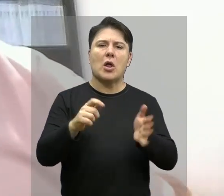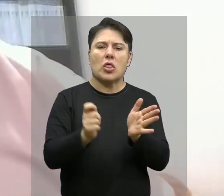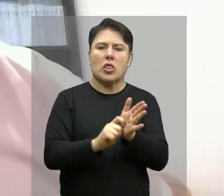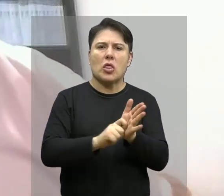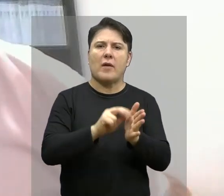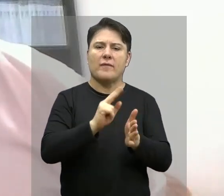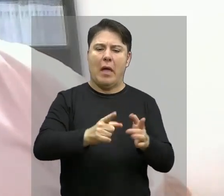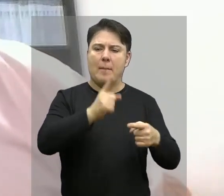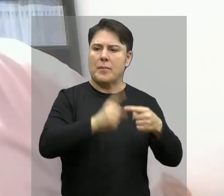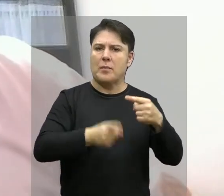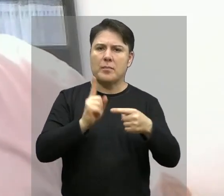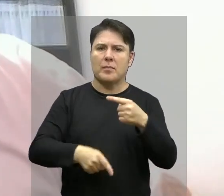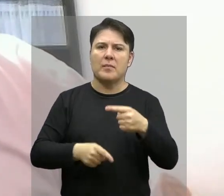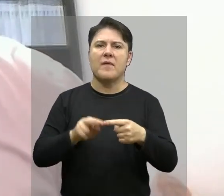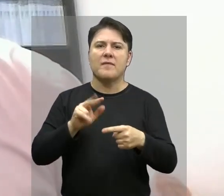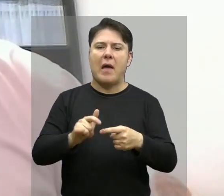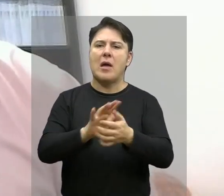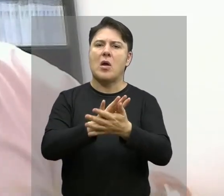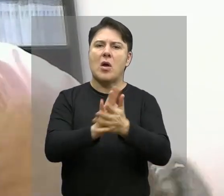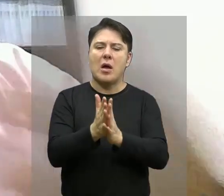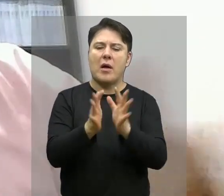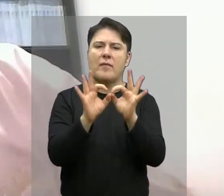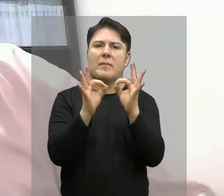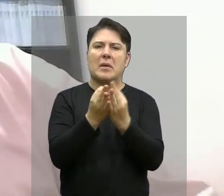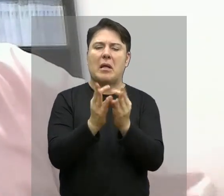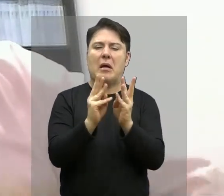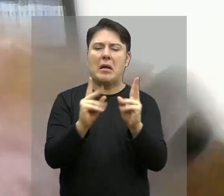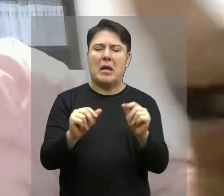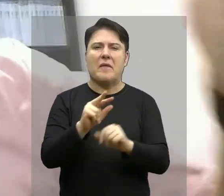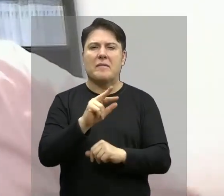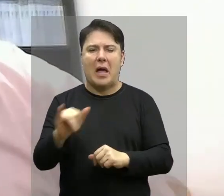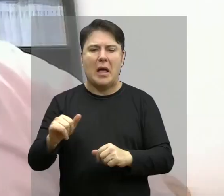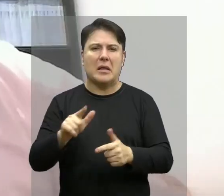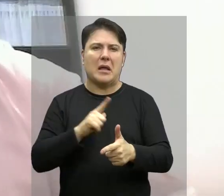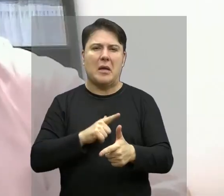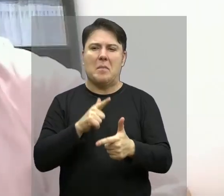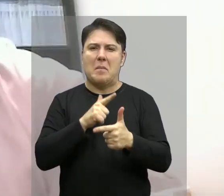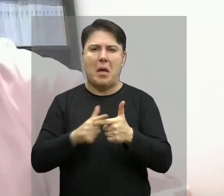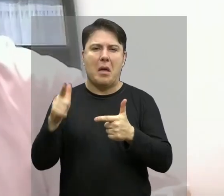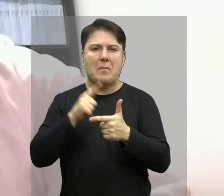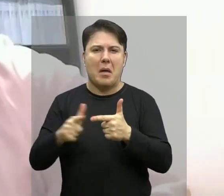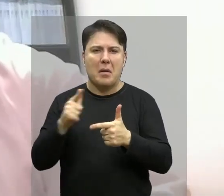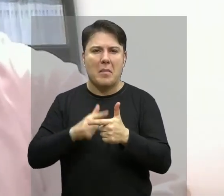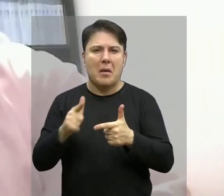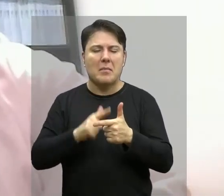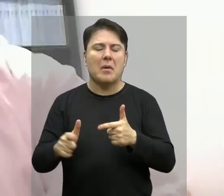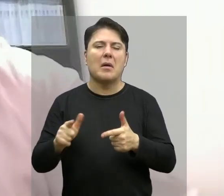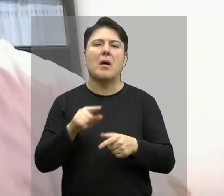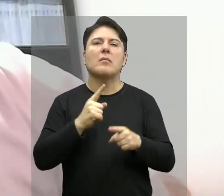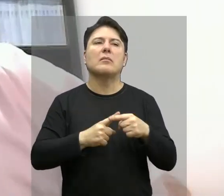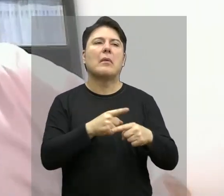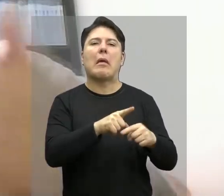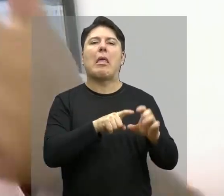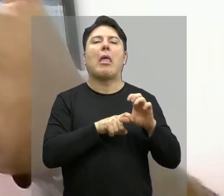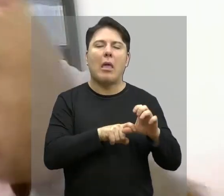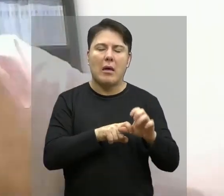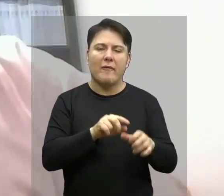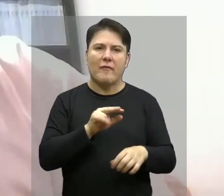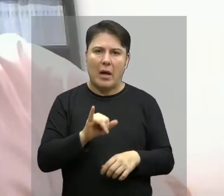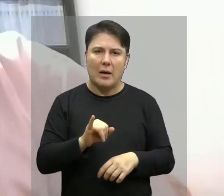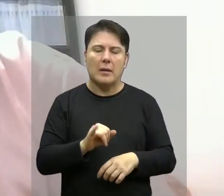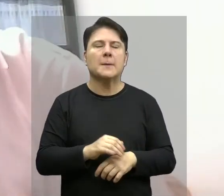vai destruir a família brasileira, né, onde já se viu, vai aí que vai explodir mesmo os casos de dependência,